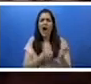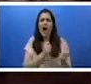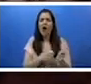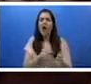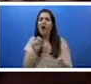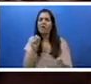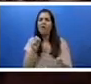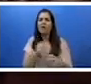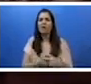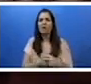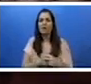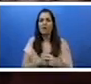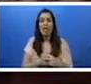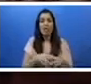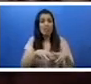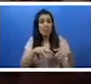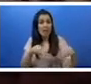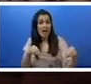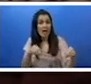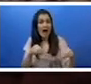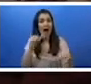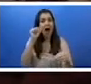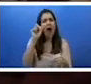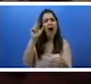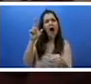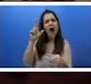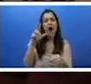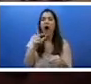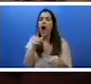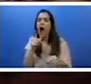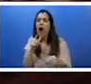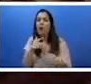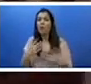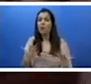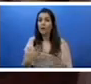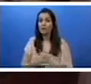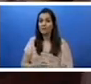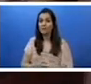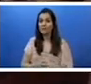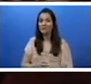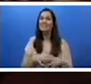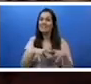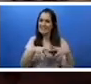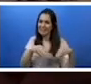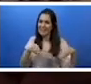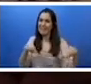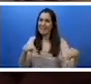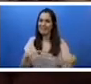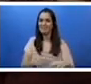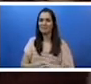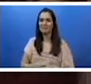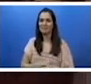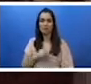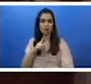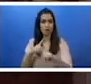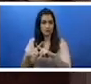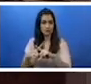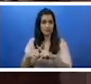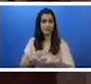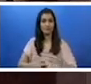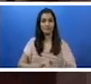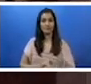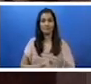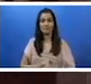a carroça ela trafega na terra, no ar ou na água? Na terra, muito bem, marca o xizinho